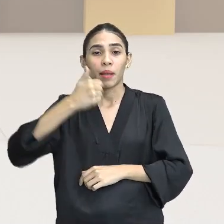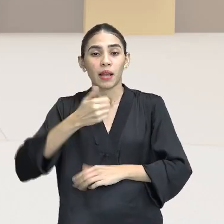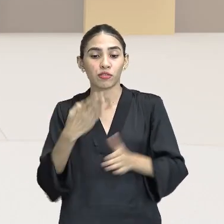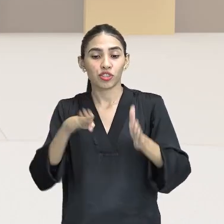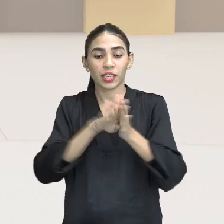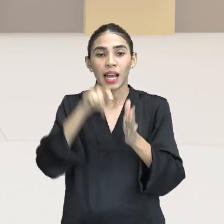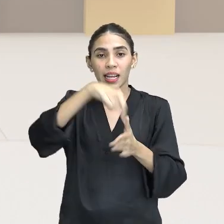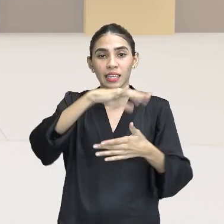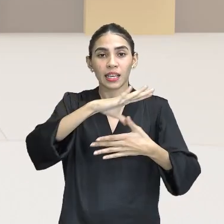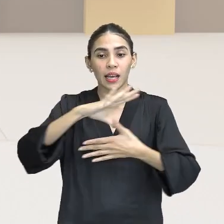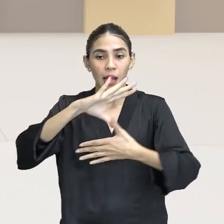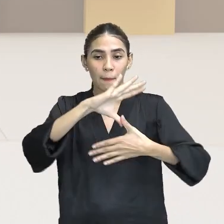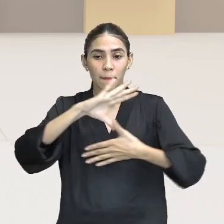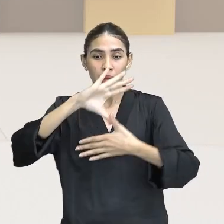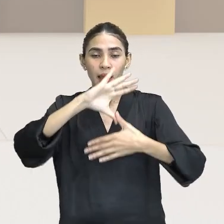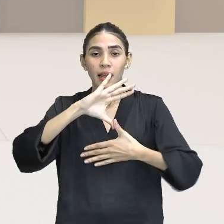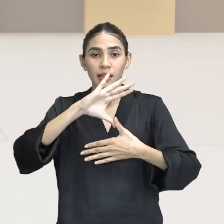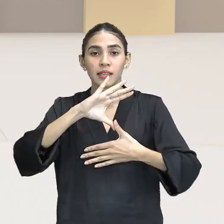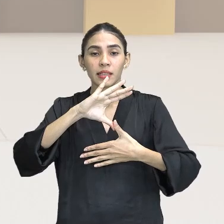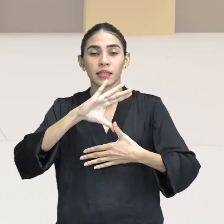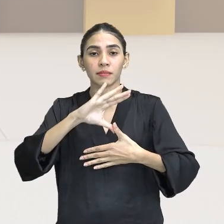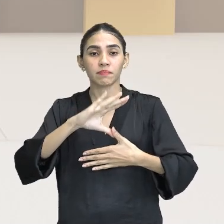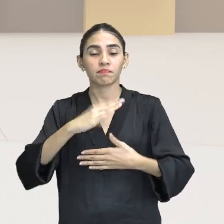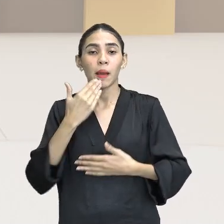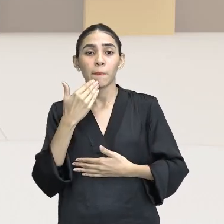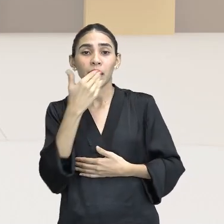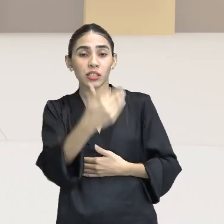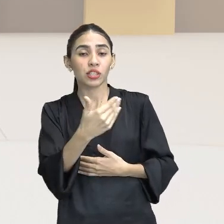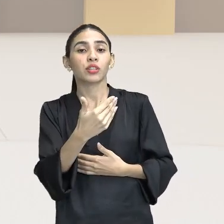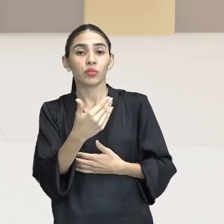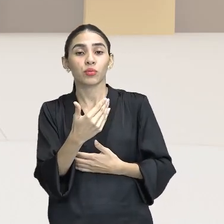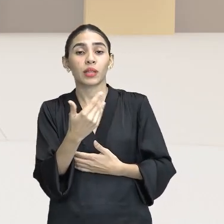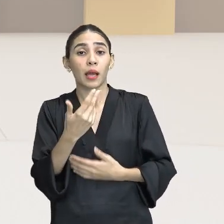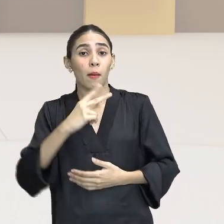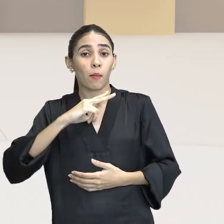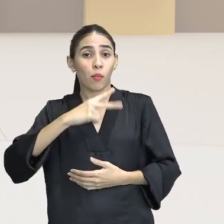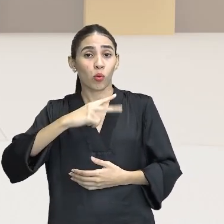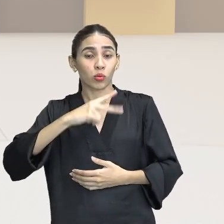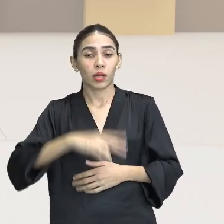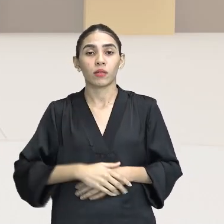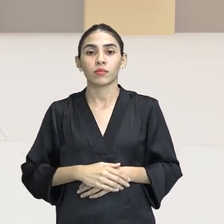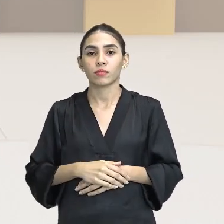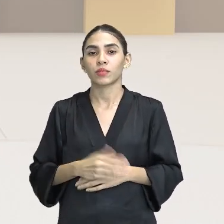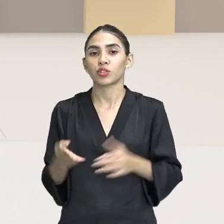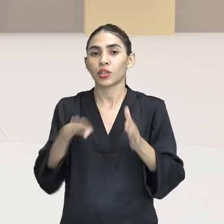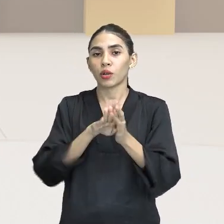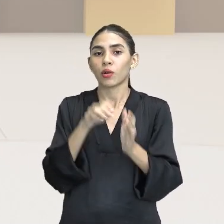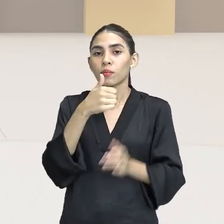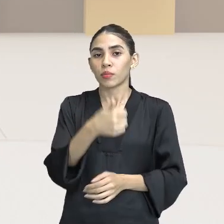à América a mando da coroa espanhola. Então, quando eles chegam aqui no ano de